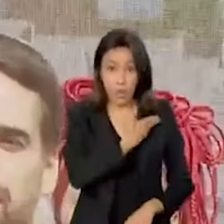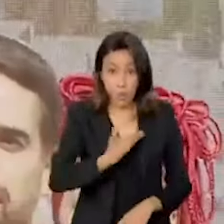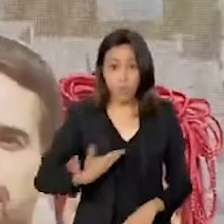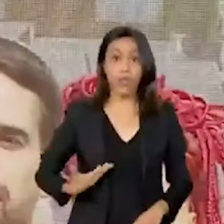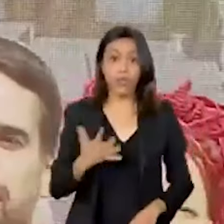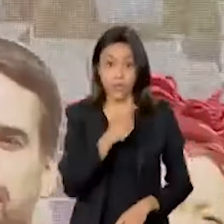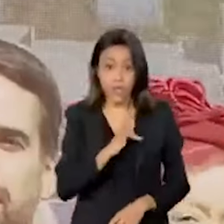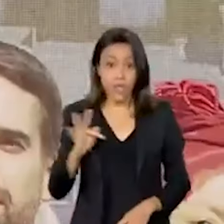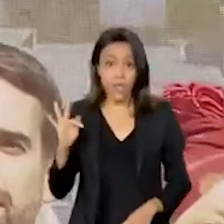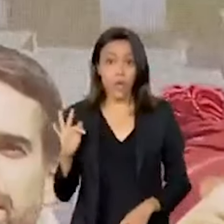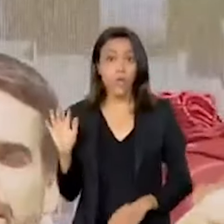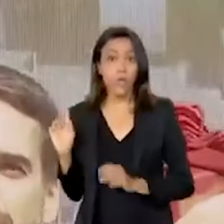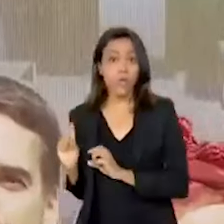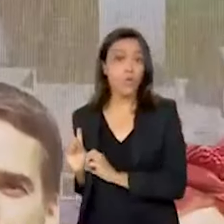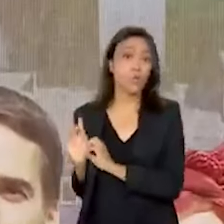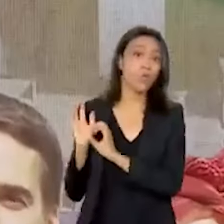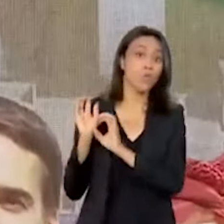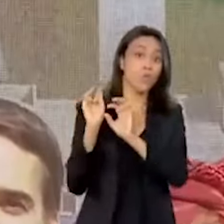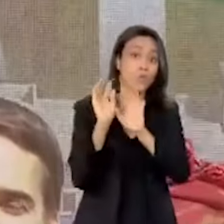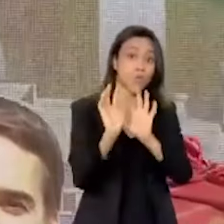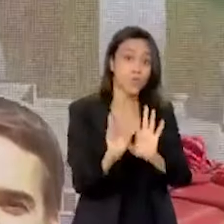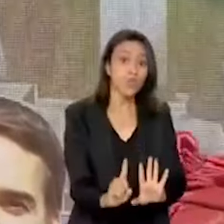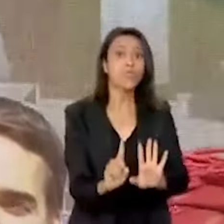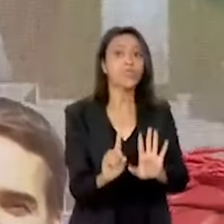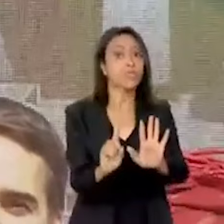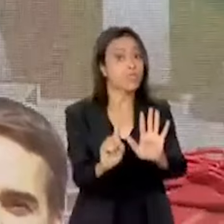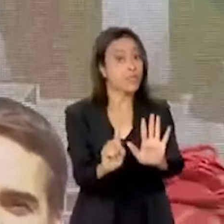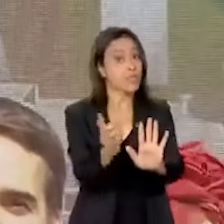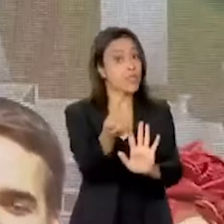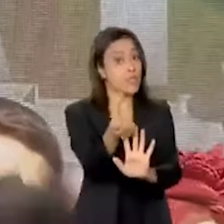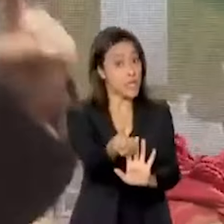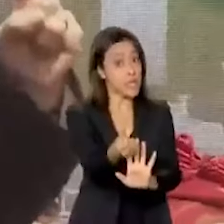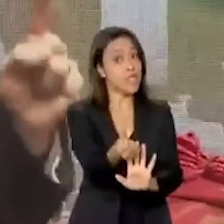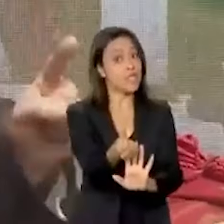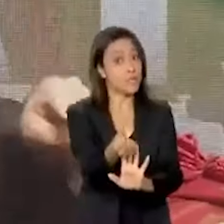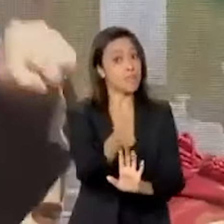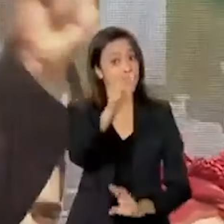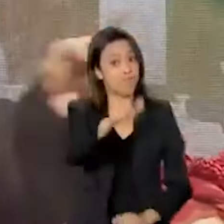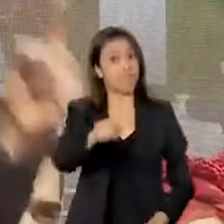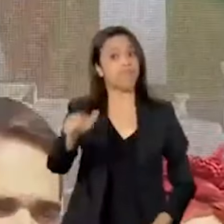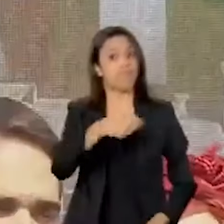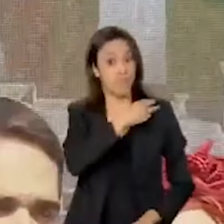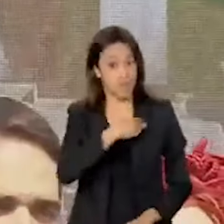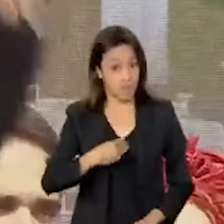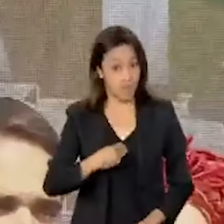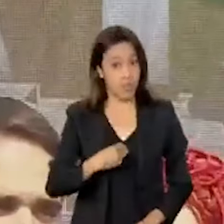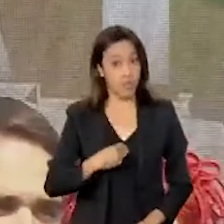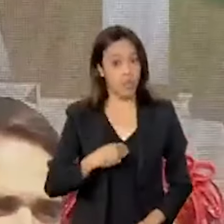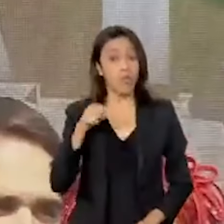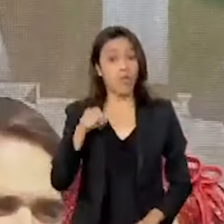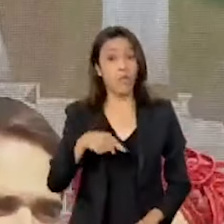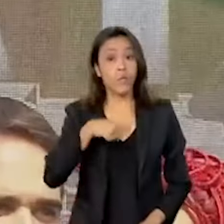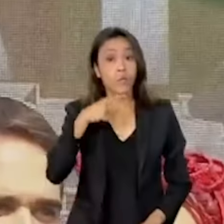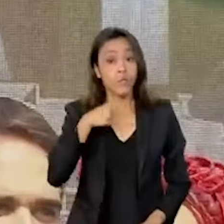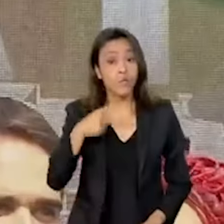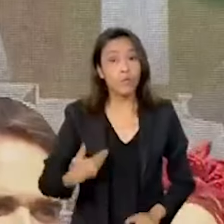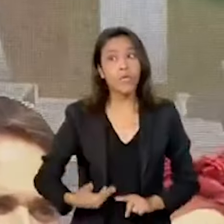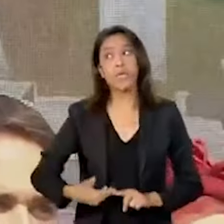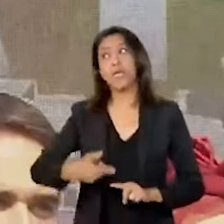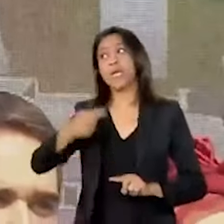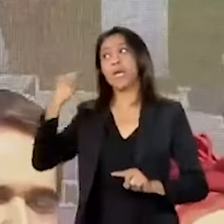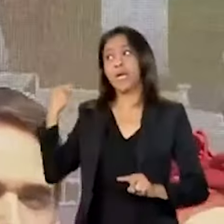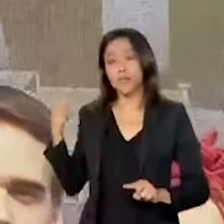com 6 ministros. Com 6 ministros. E eu duvido que algum momento antes, algum